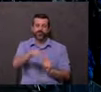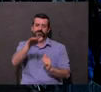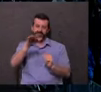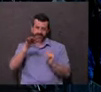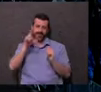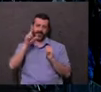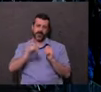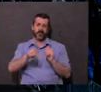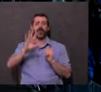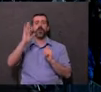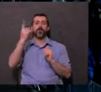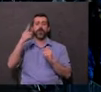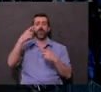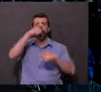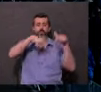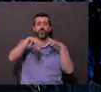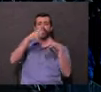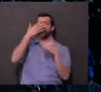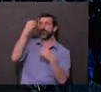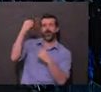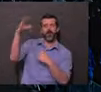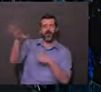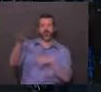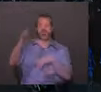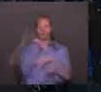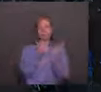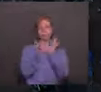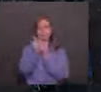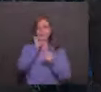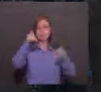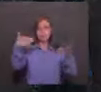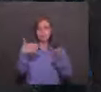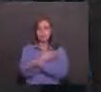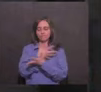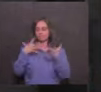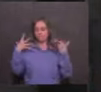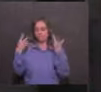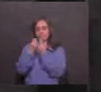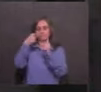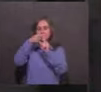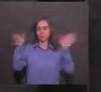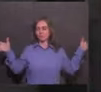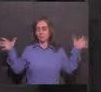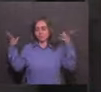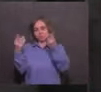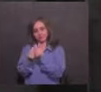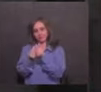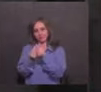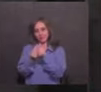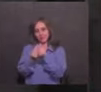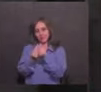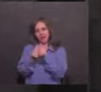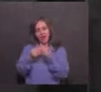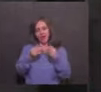rejeição na vida pública, quando o acompanha na paixão e aos pés da cruz. Ali, naquele